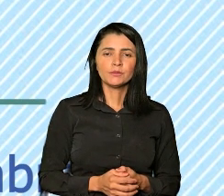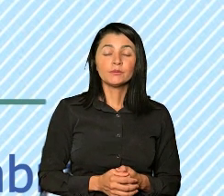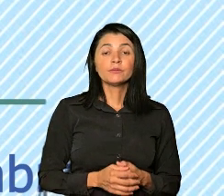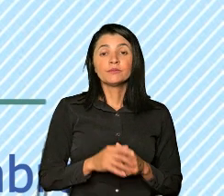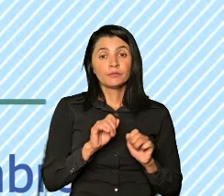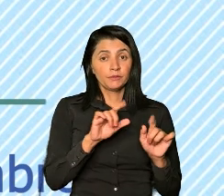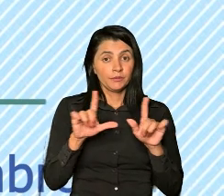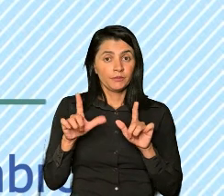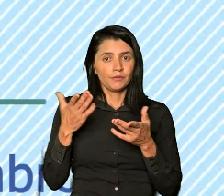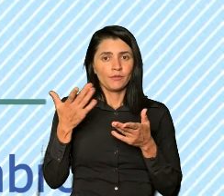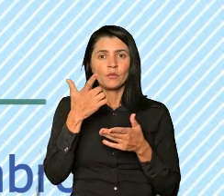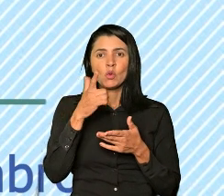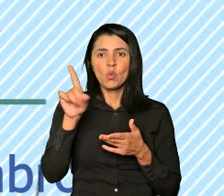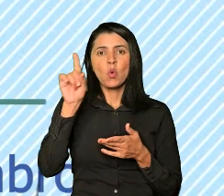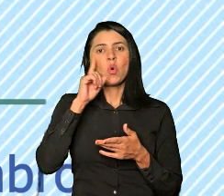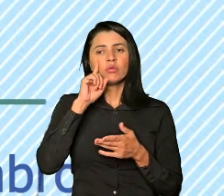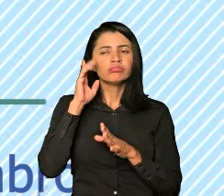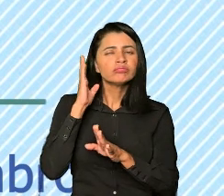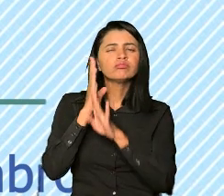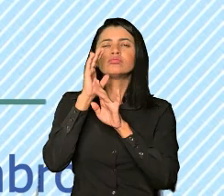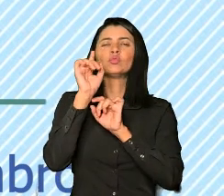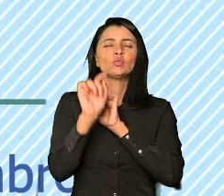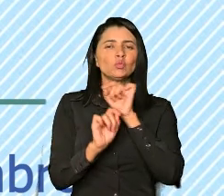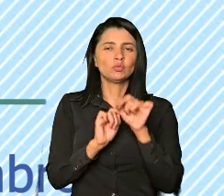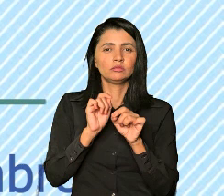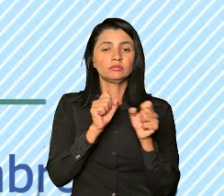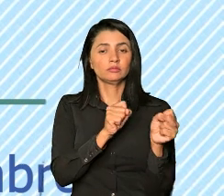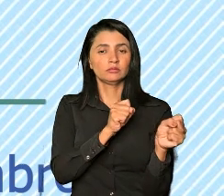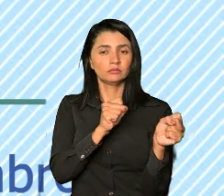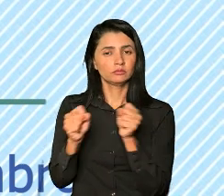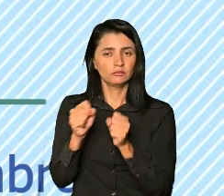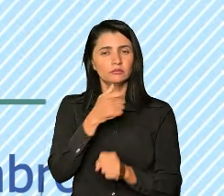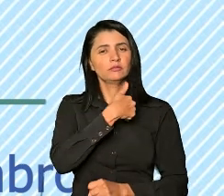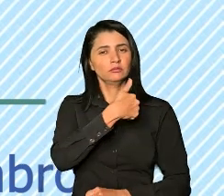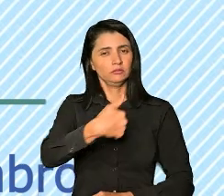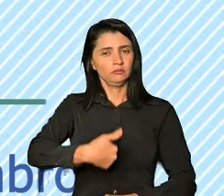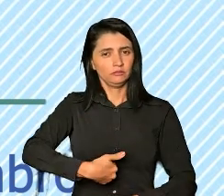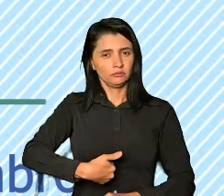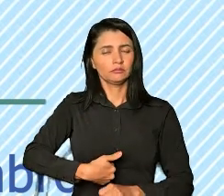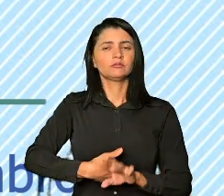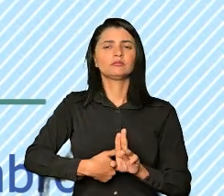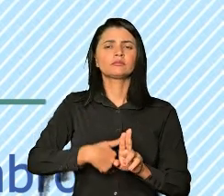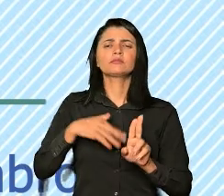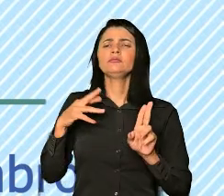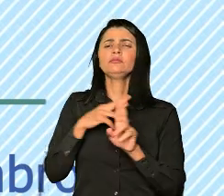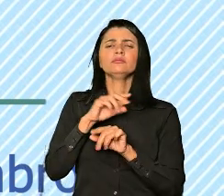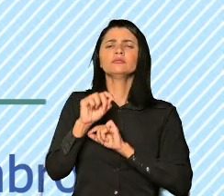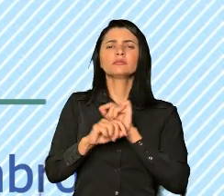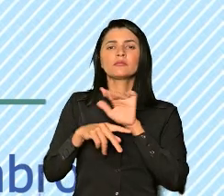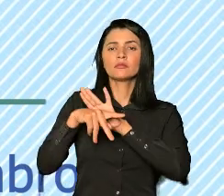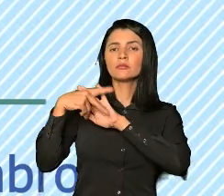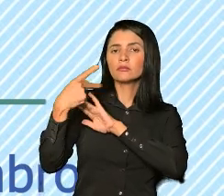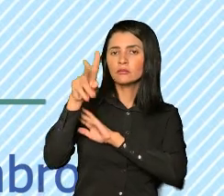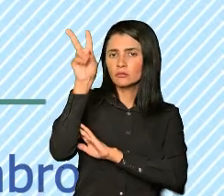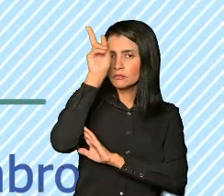Bem, uma outra constatação. O poder público, né, em relação à própria história